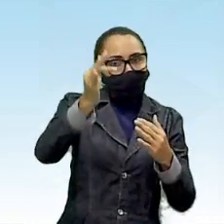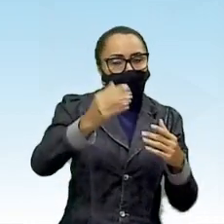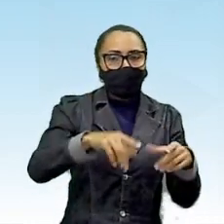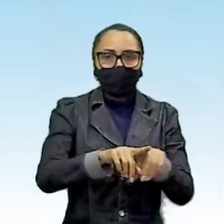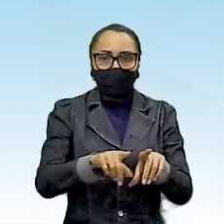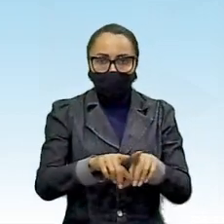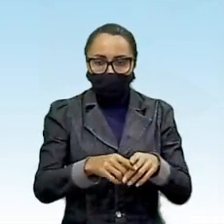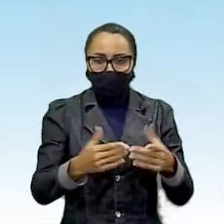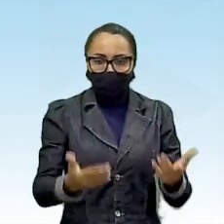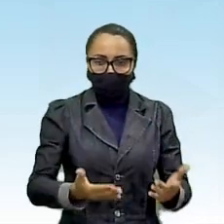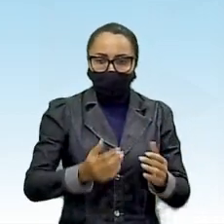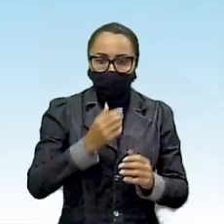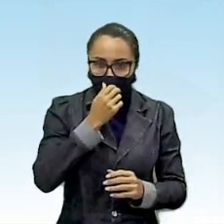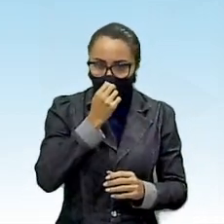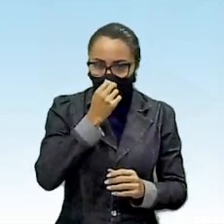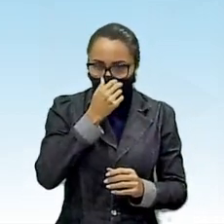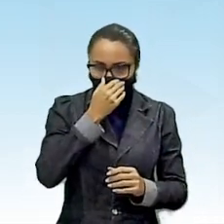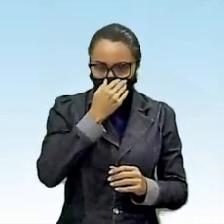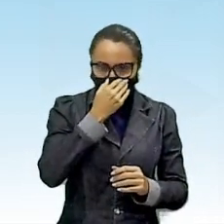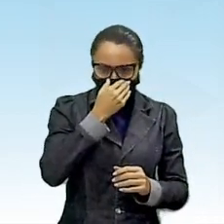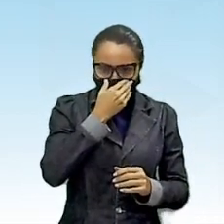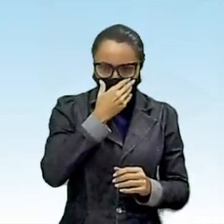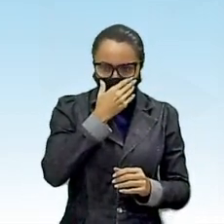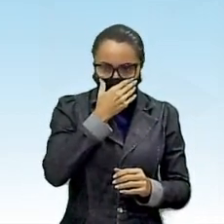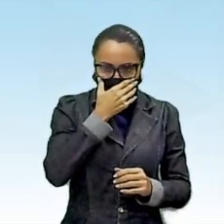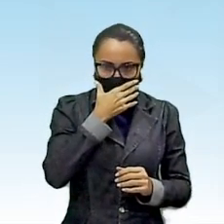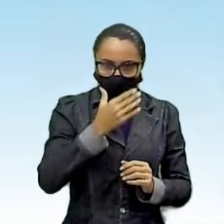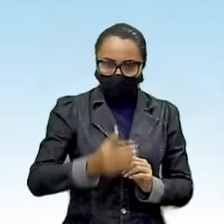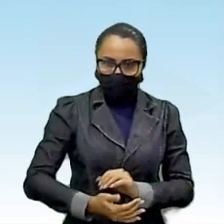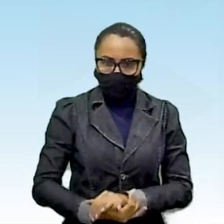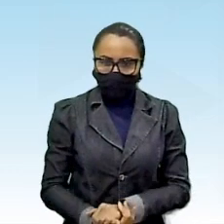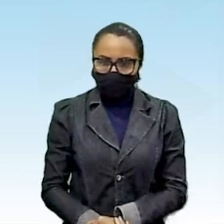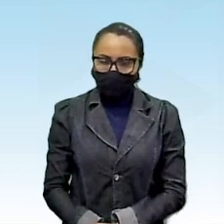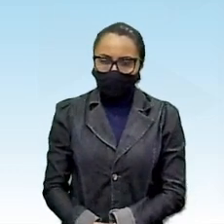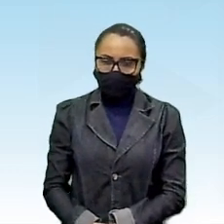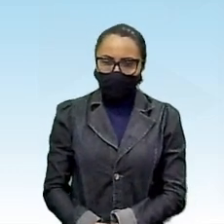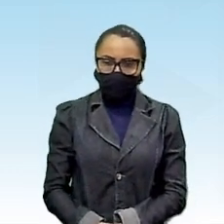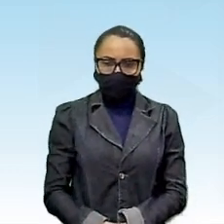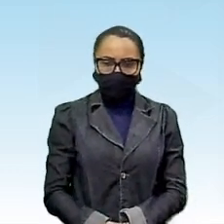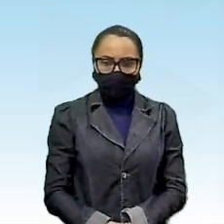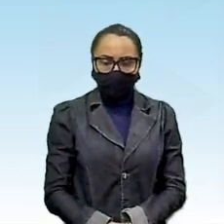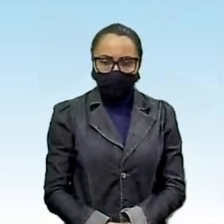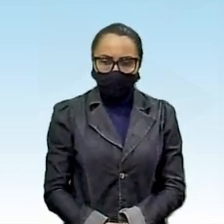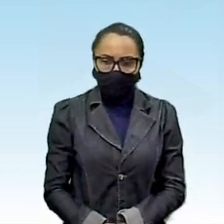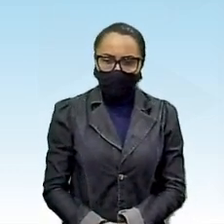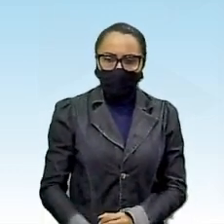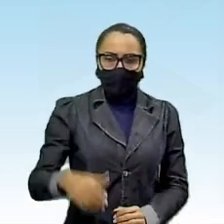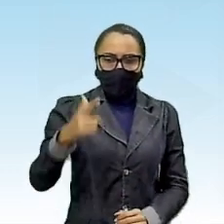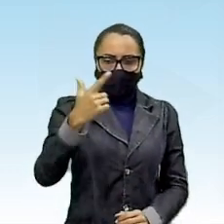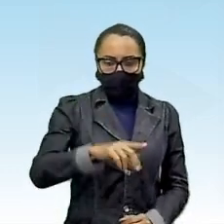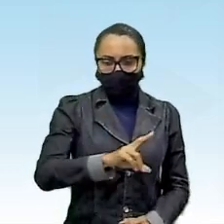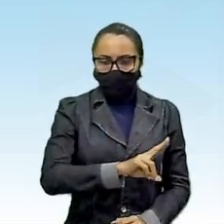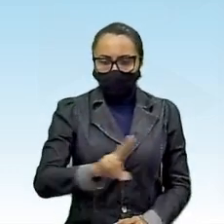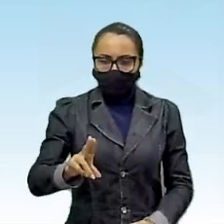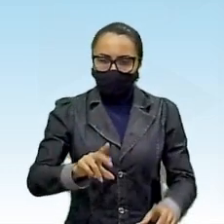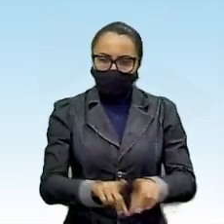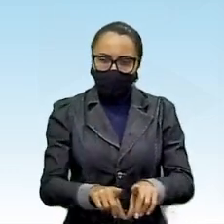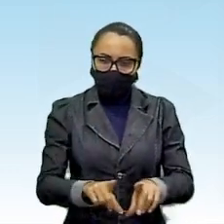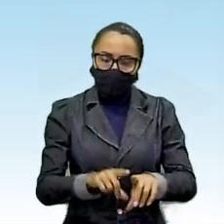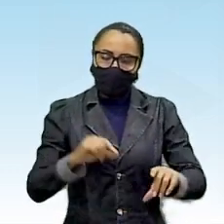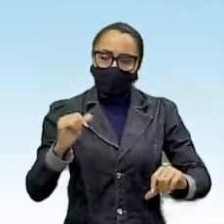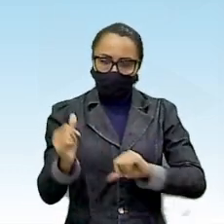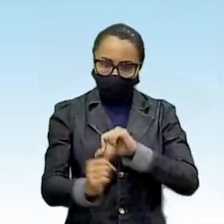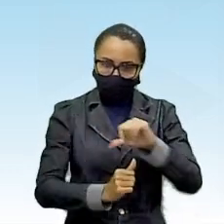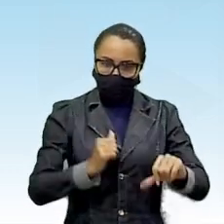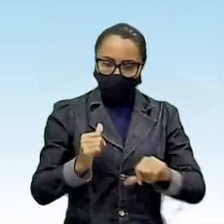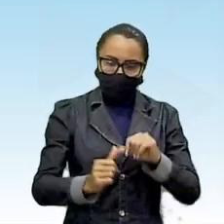também, relacionado a esse documento PGR. E aí outras nomenclaturas também que modificaram,